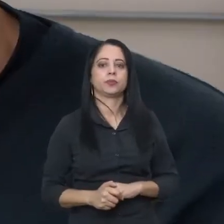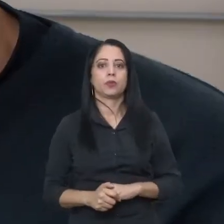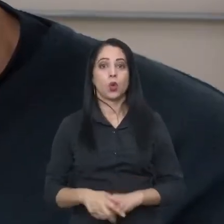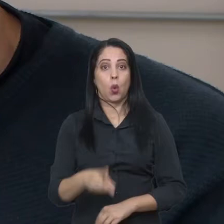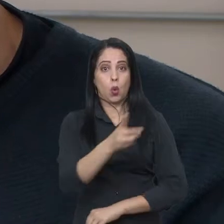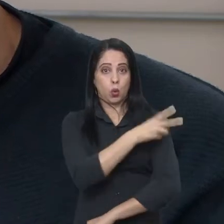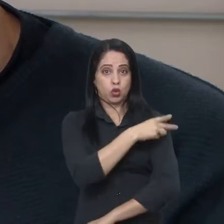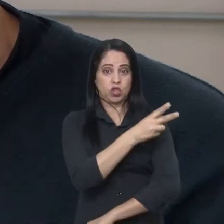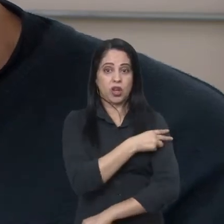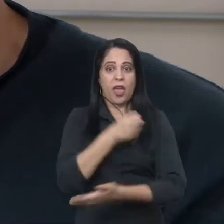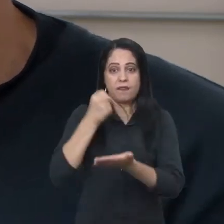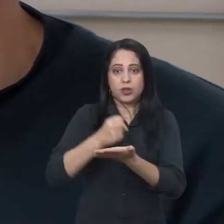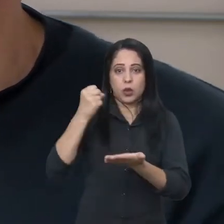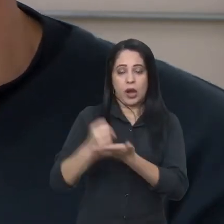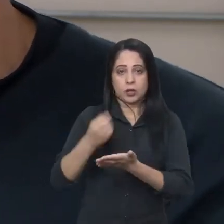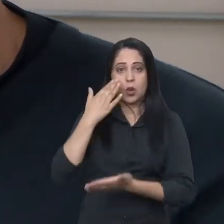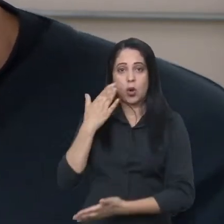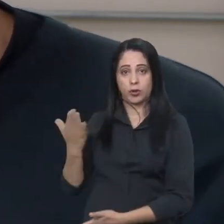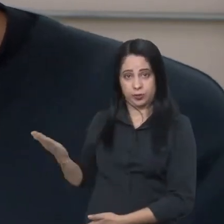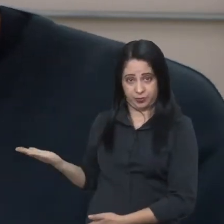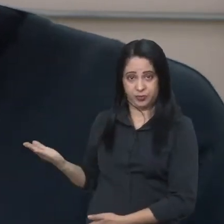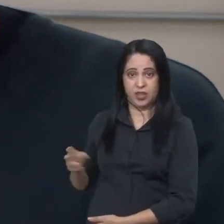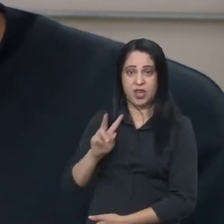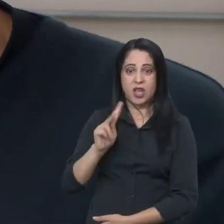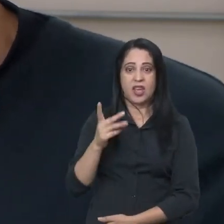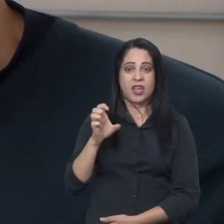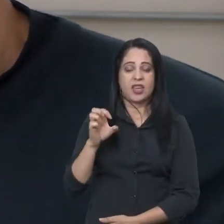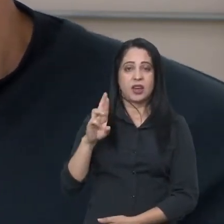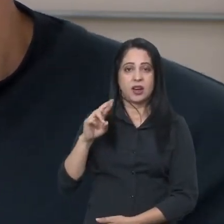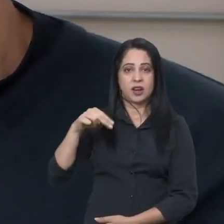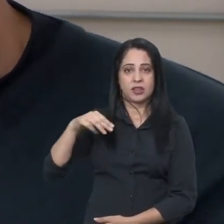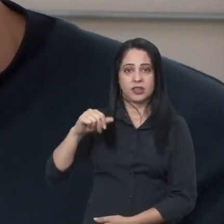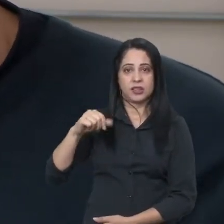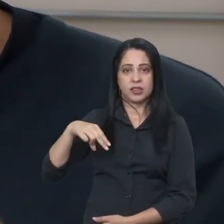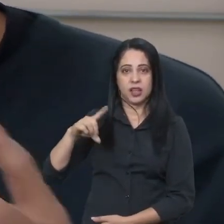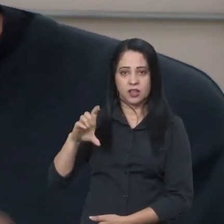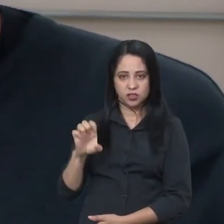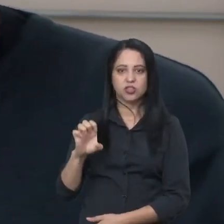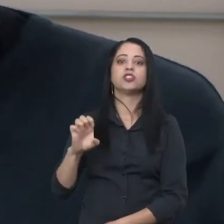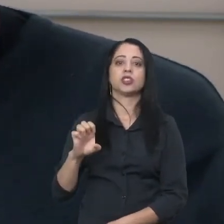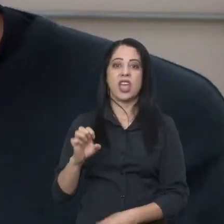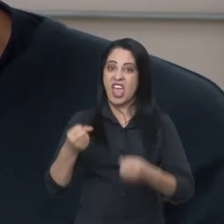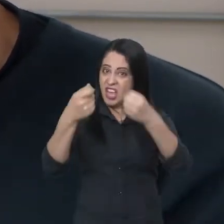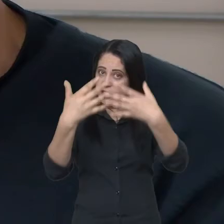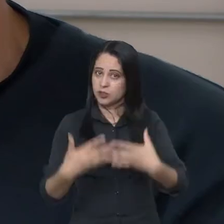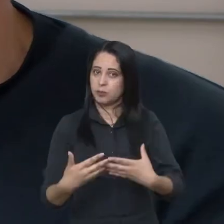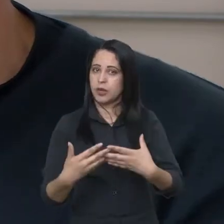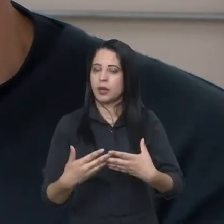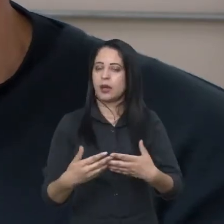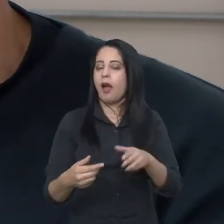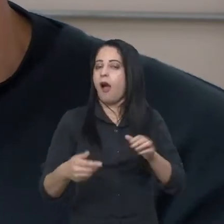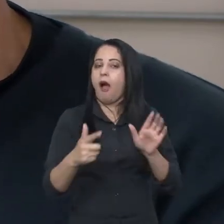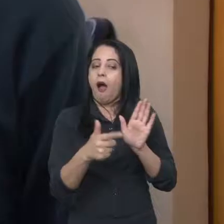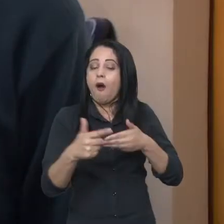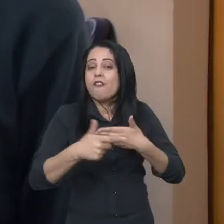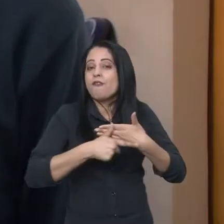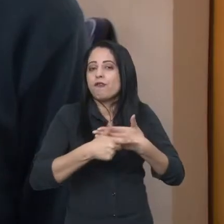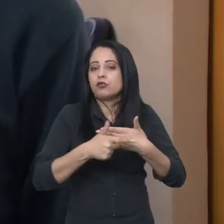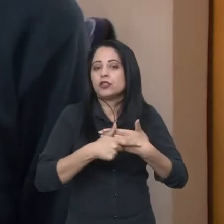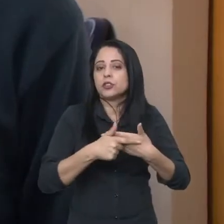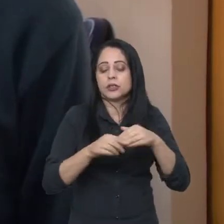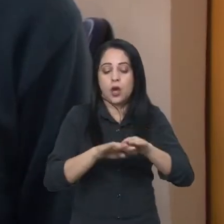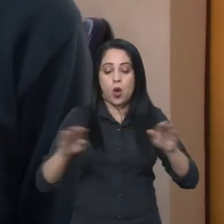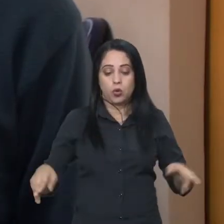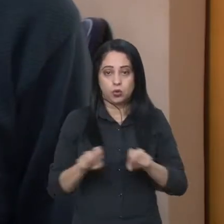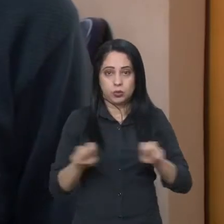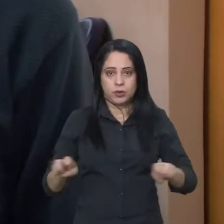chefe do cartório eleitoral de São José dos Campos, Hernande Ramos, explica o papel do mesário das eleições. O